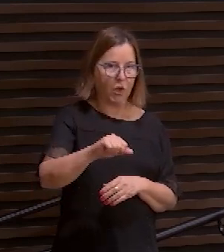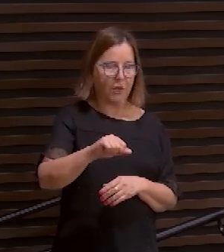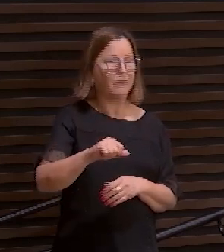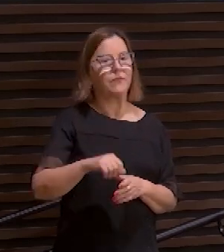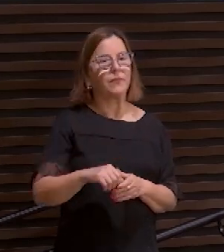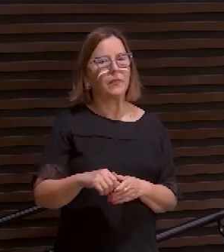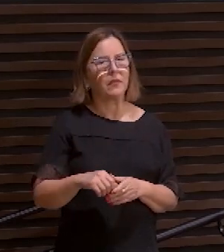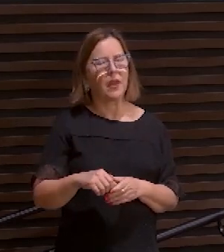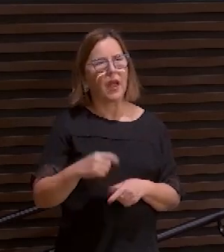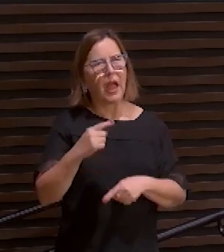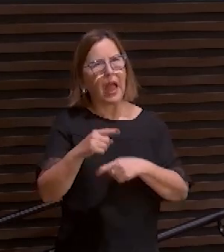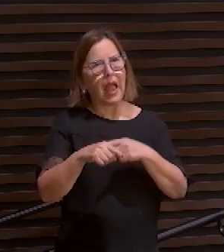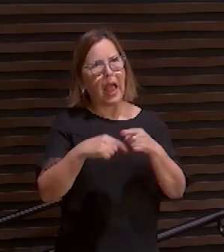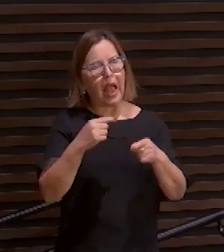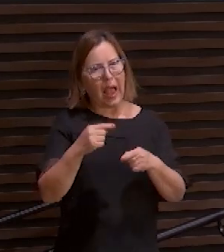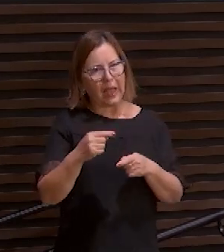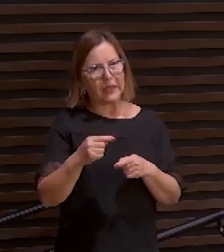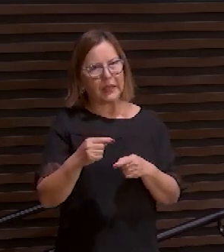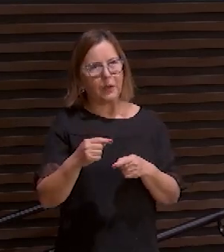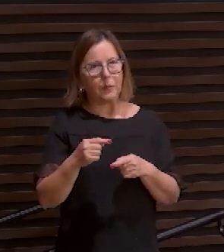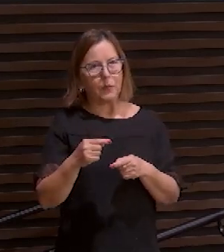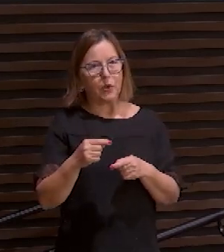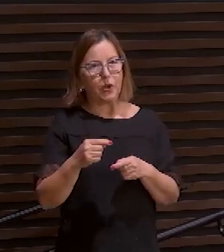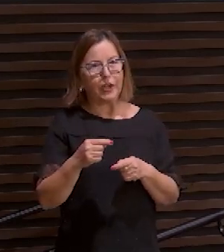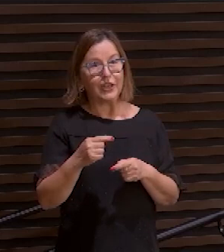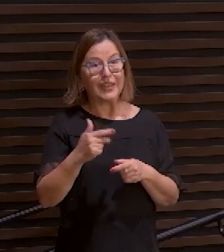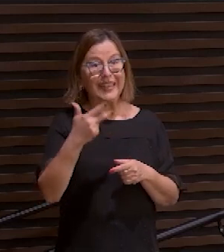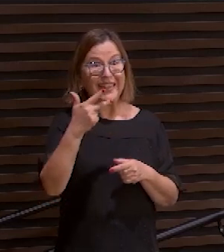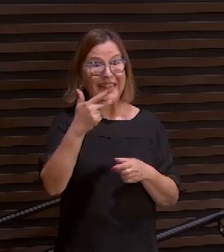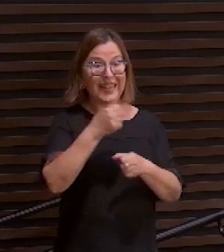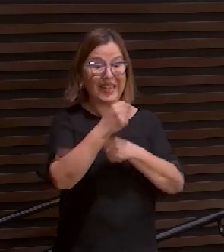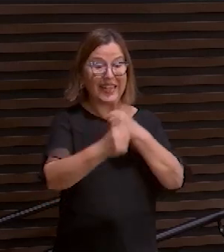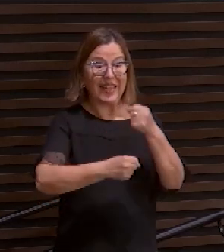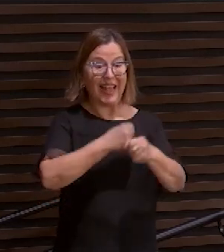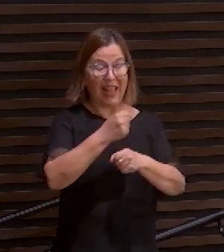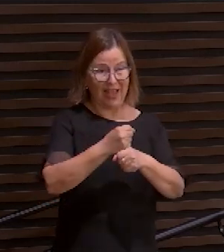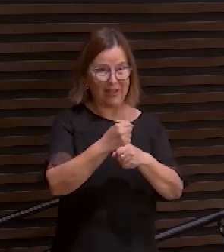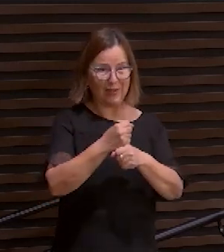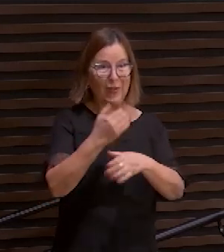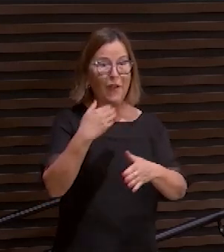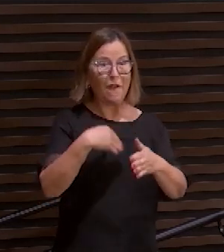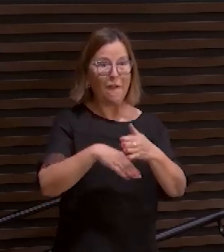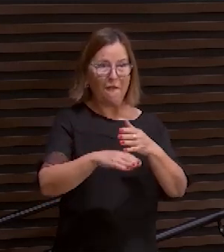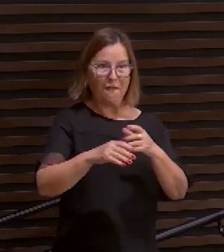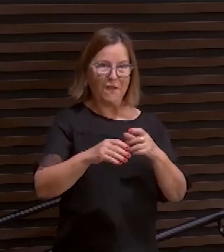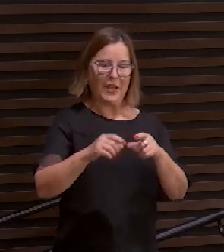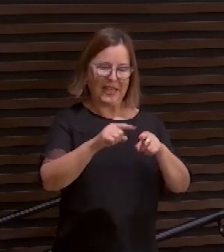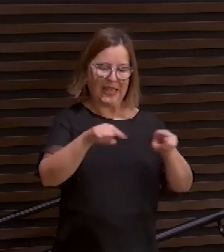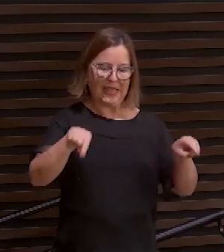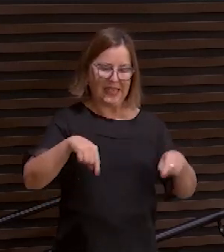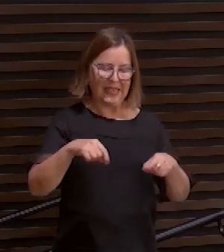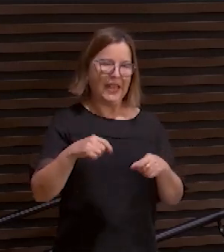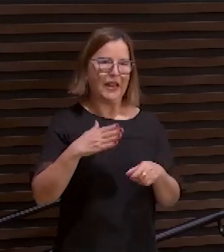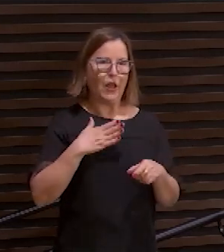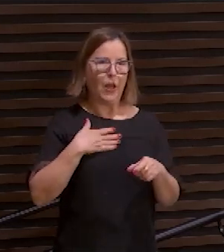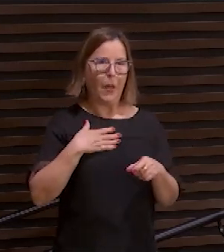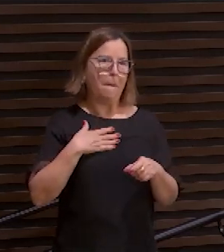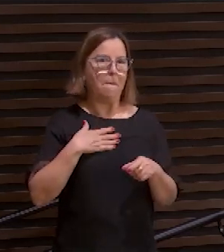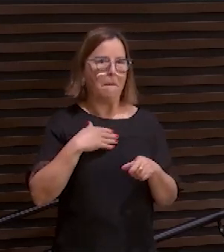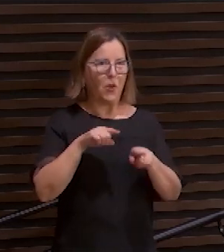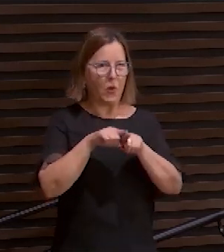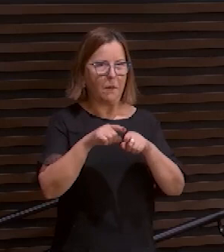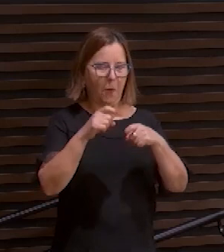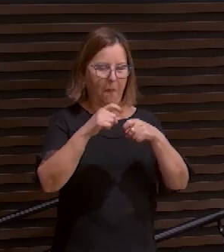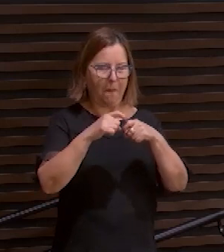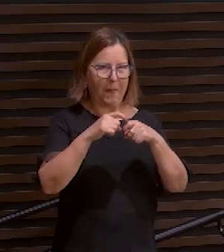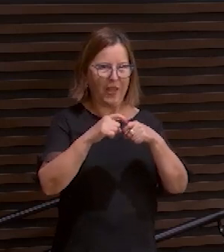E quando fez 3 anos, ele foi ao consultório do meu irmão e disse, doutor, o meu pinus nasceu, faz 3 anos